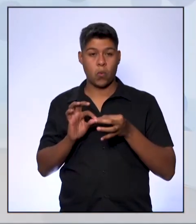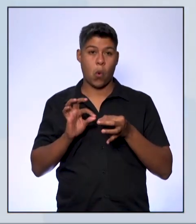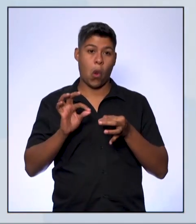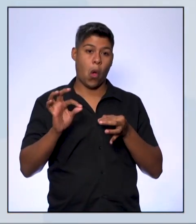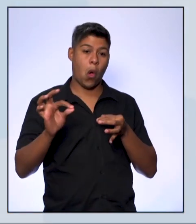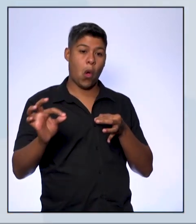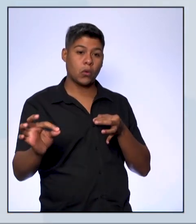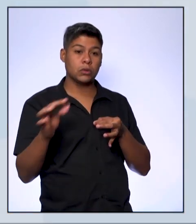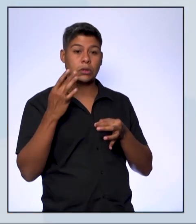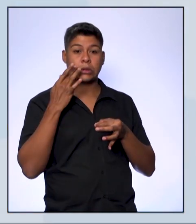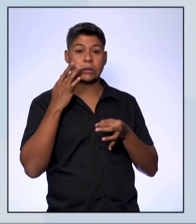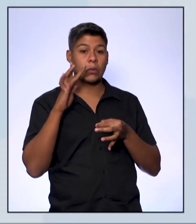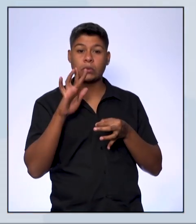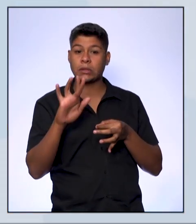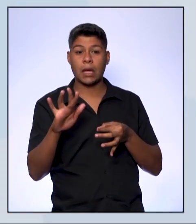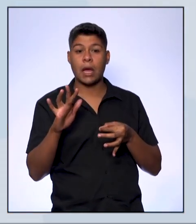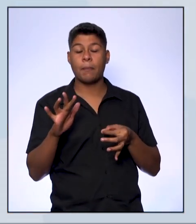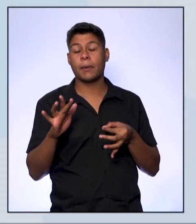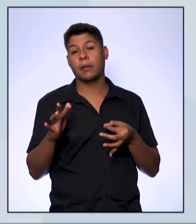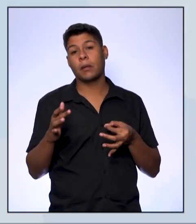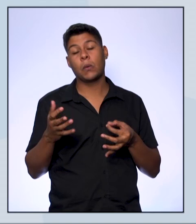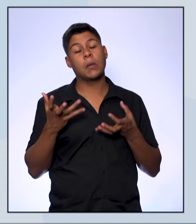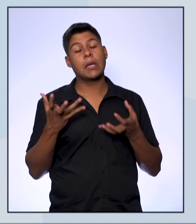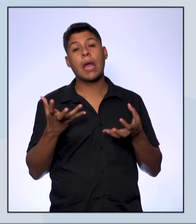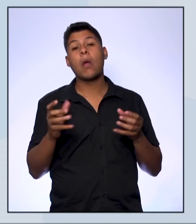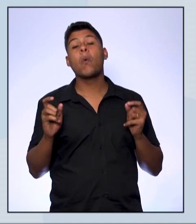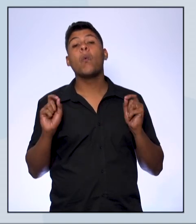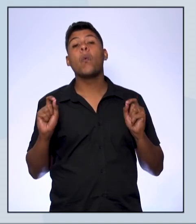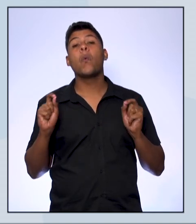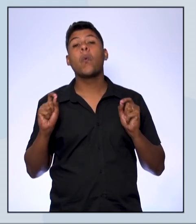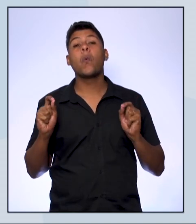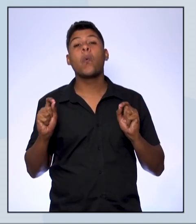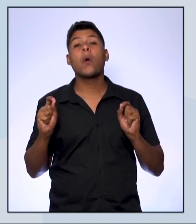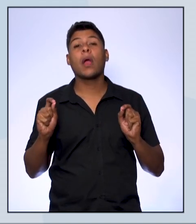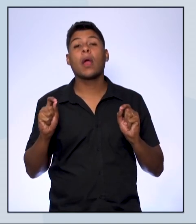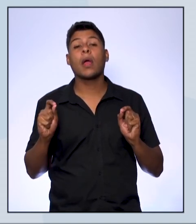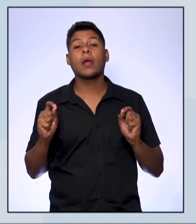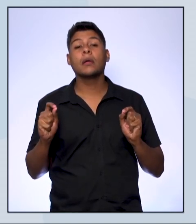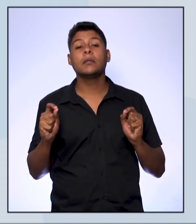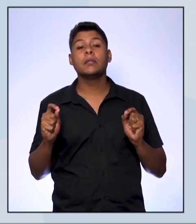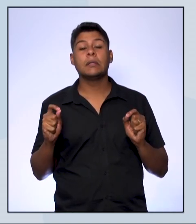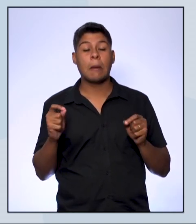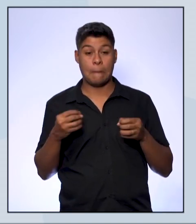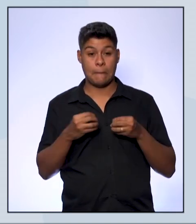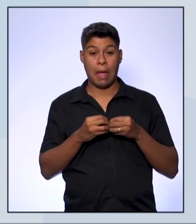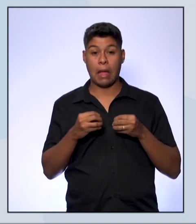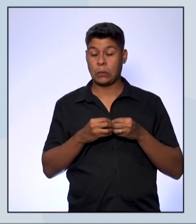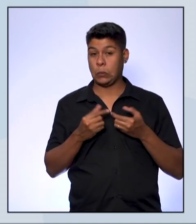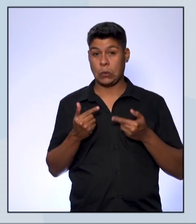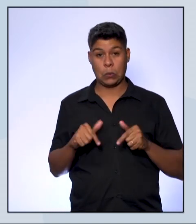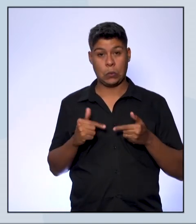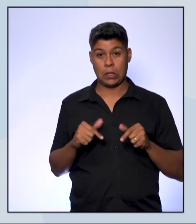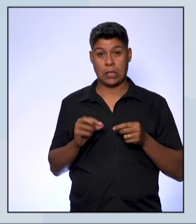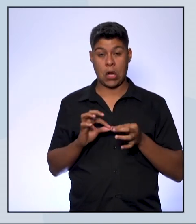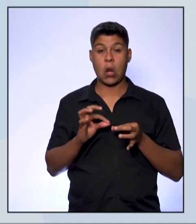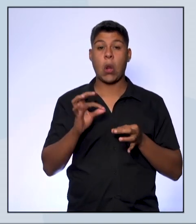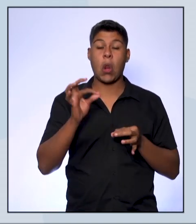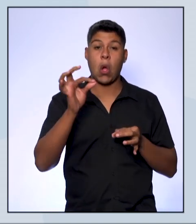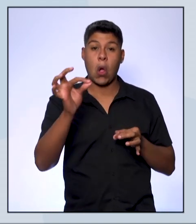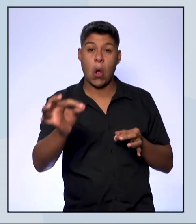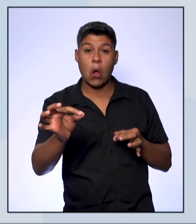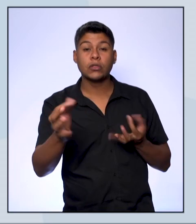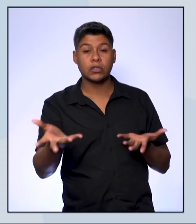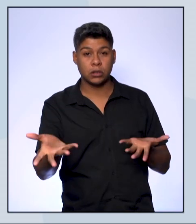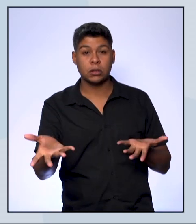longe não sabia o que queria tão lá não estar perto estar longe lembra quando você